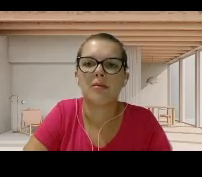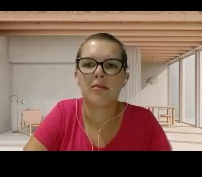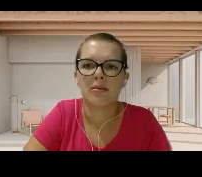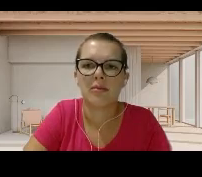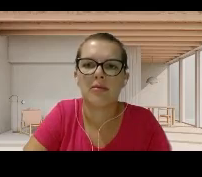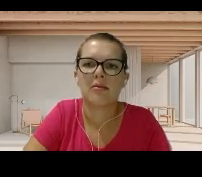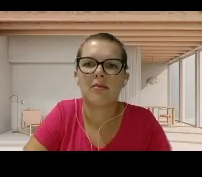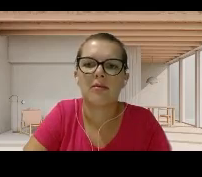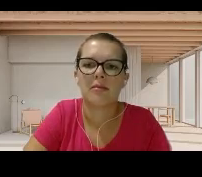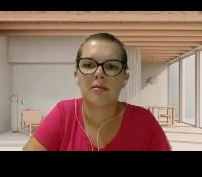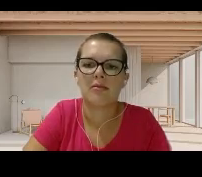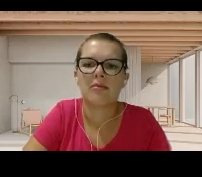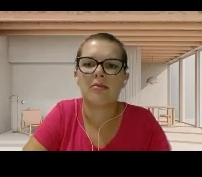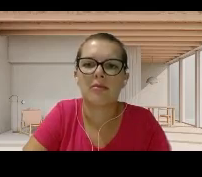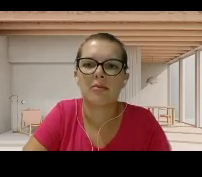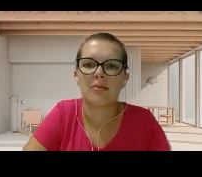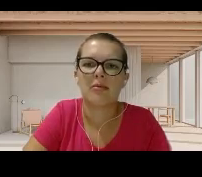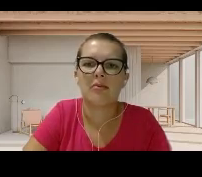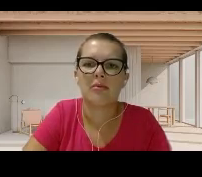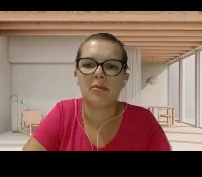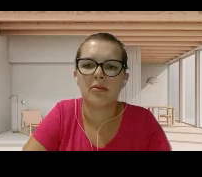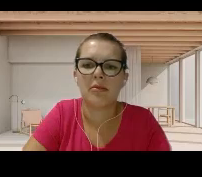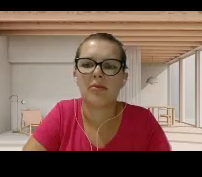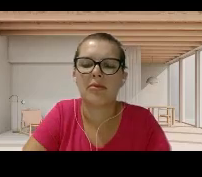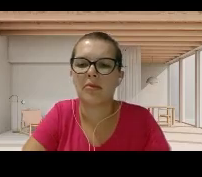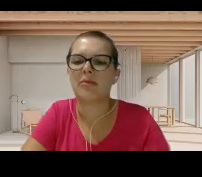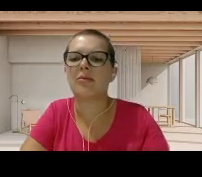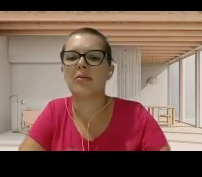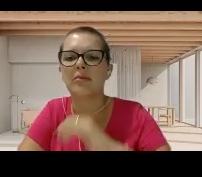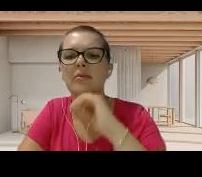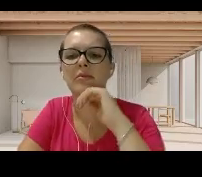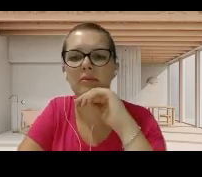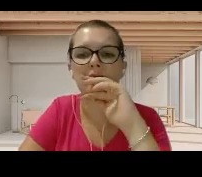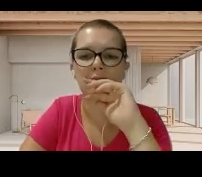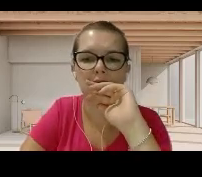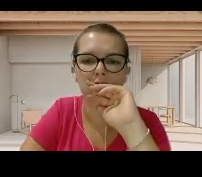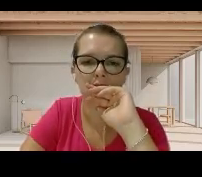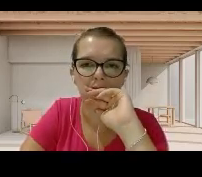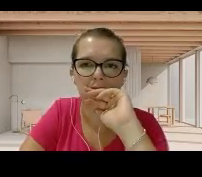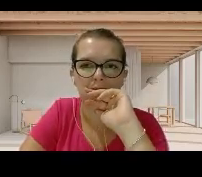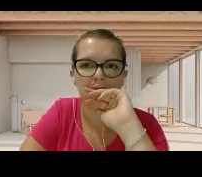tem a parte da tomada d'água, que é concreto. Segue?